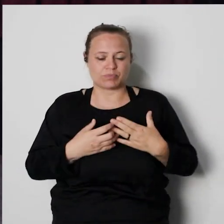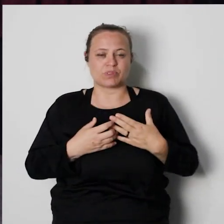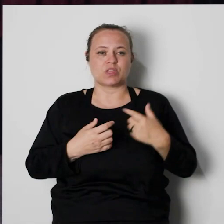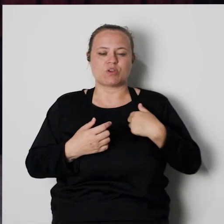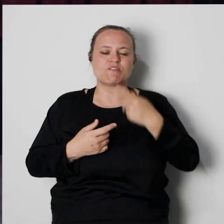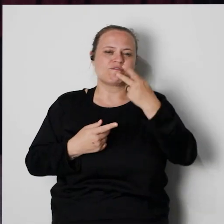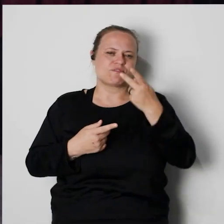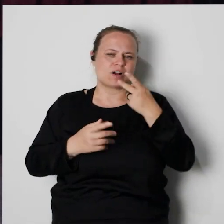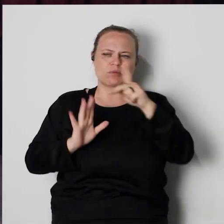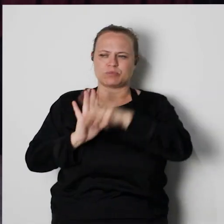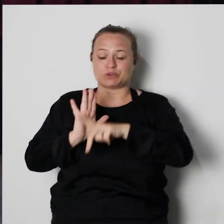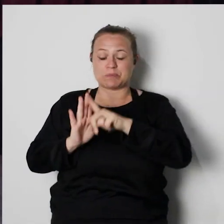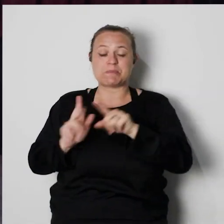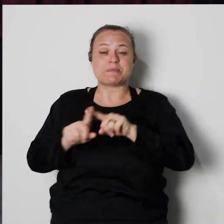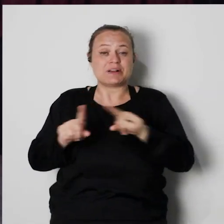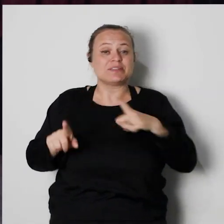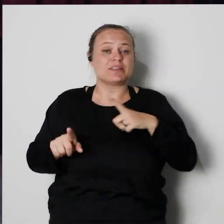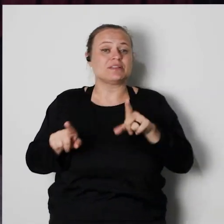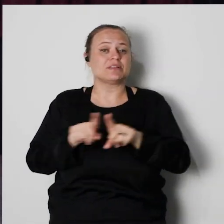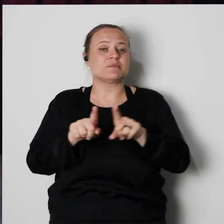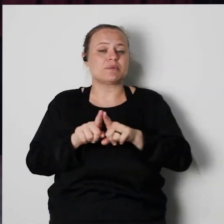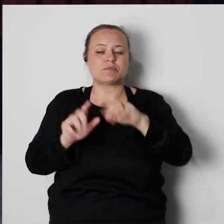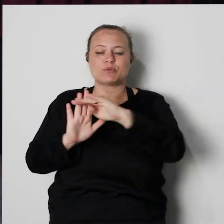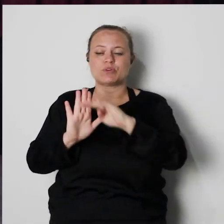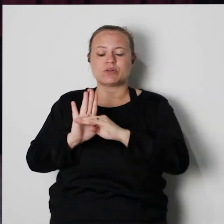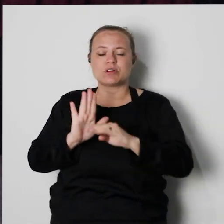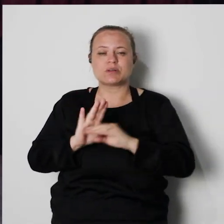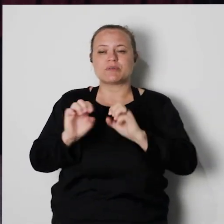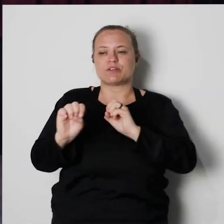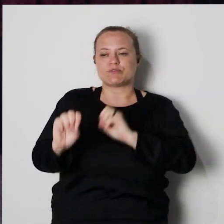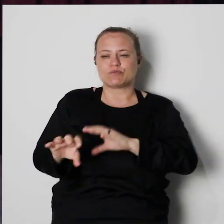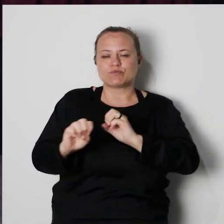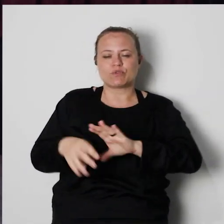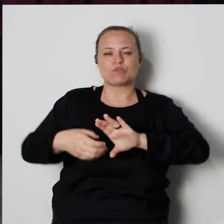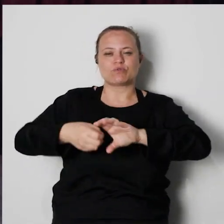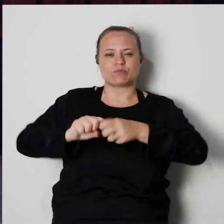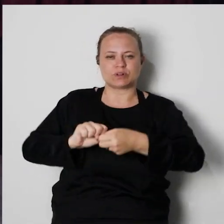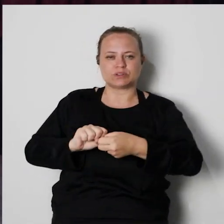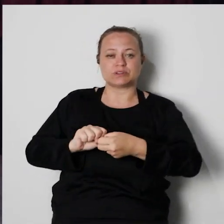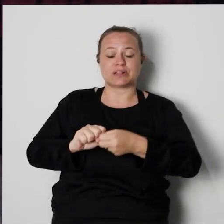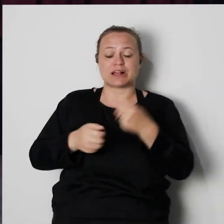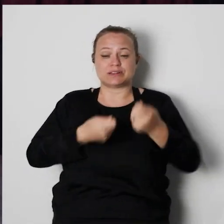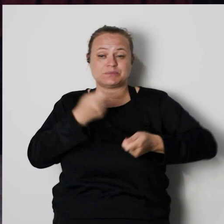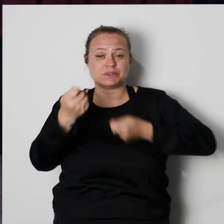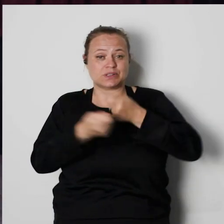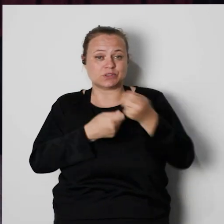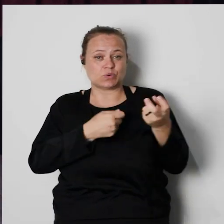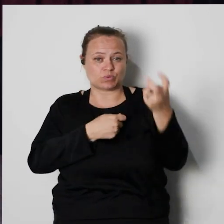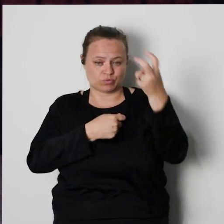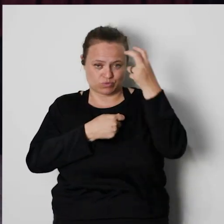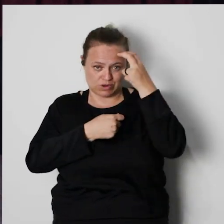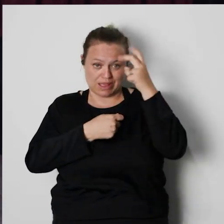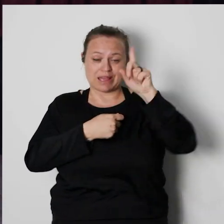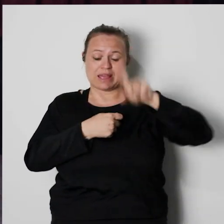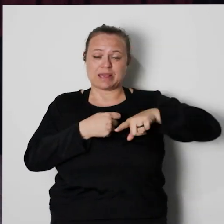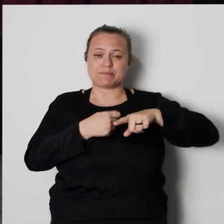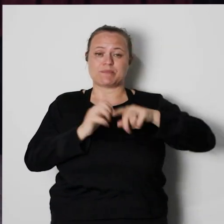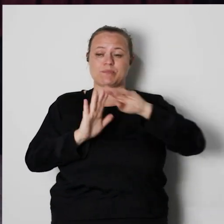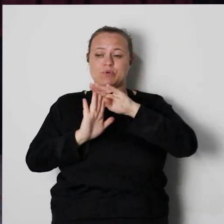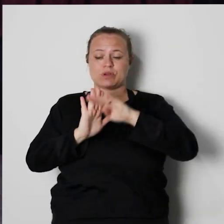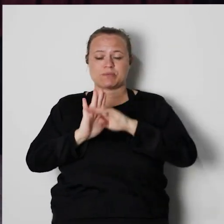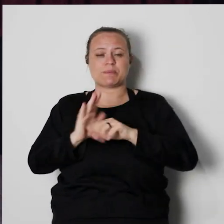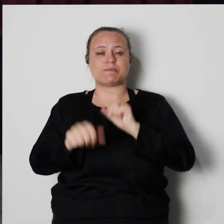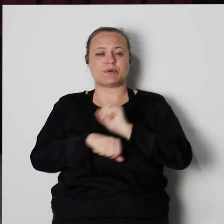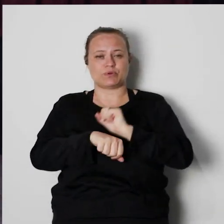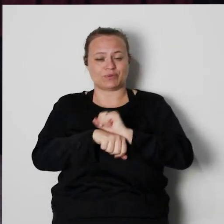cultura nesse país. Então, e para a gente na universidade foi uma satisfação enorme. Eu cito aí esse projeto, mas é bom dizer assim,